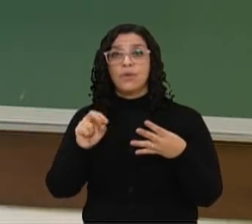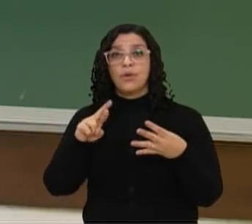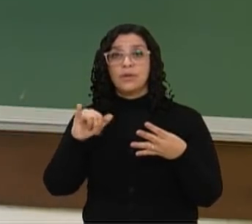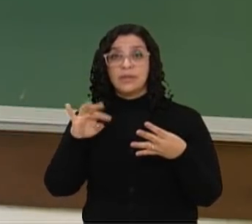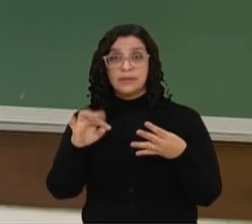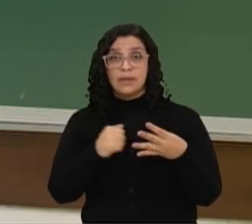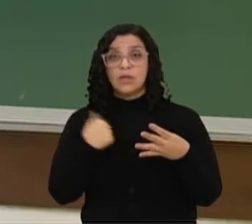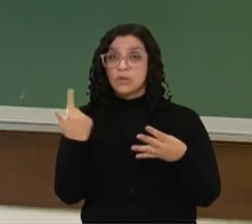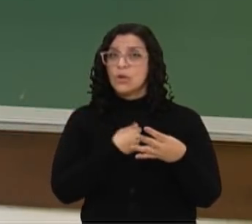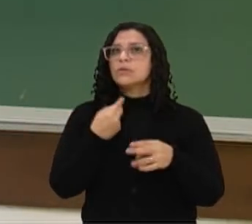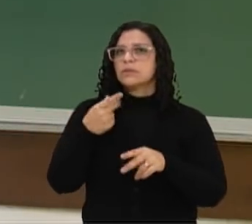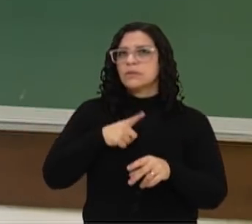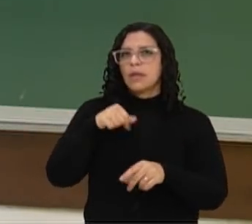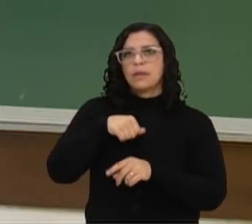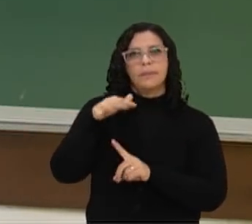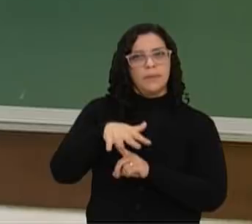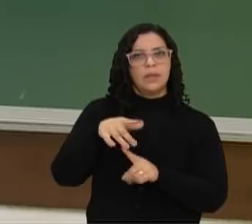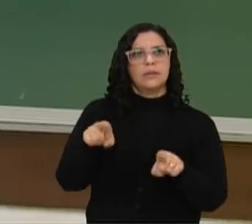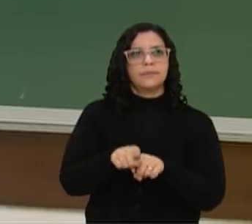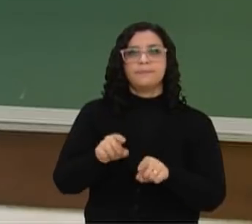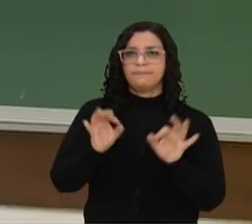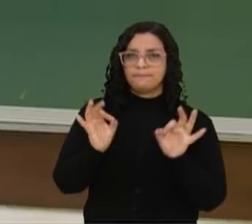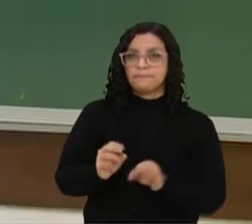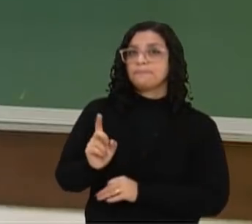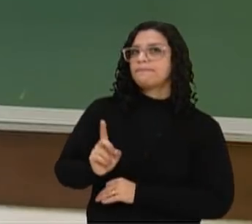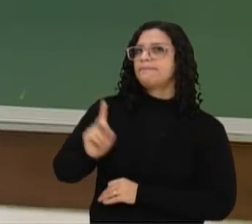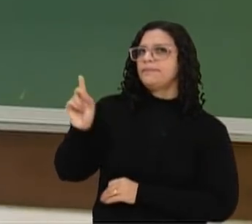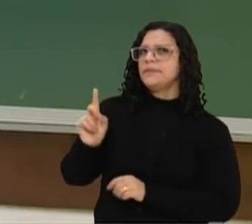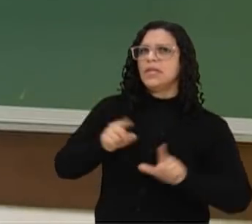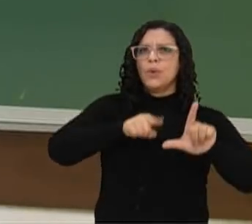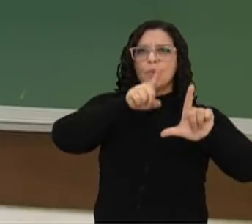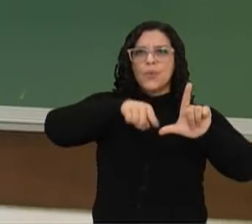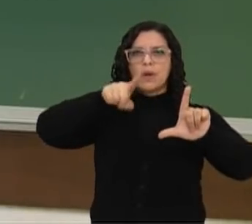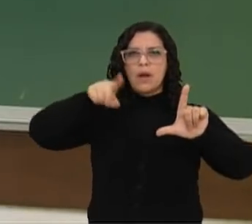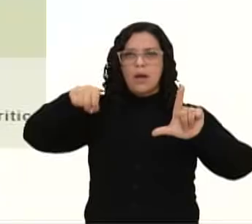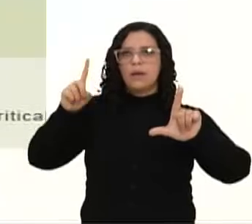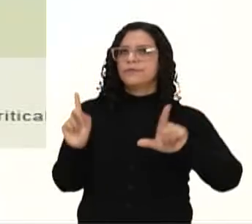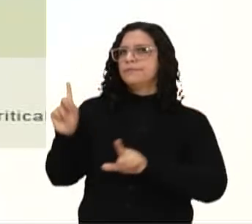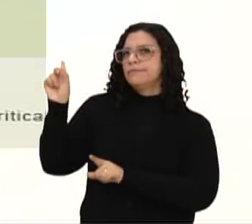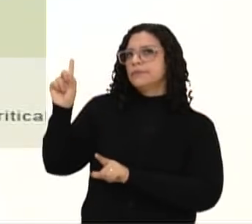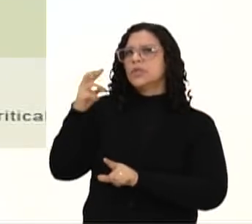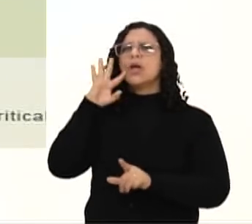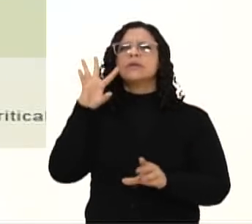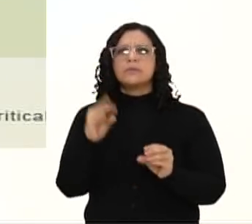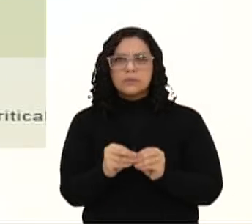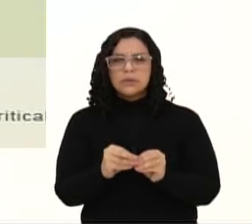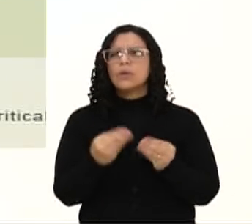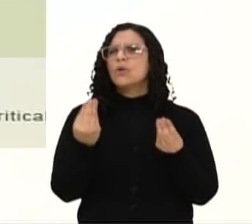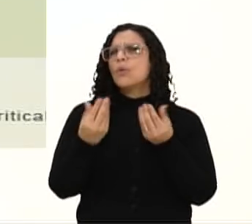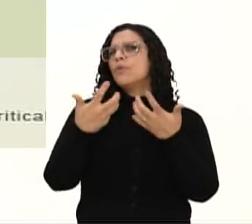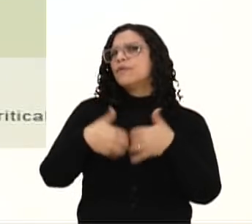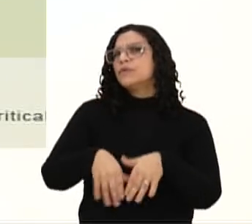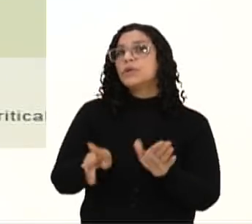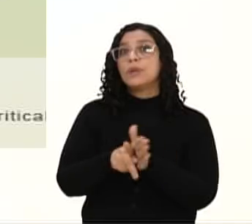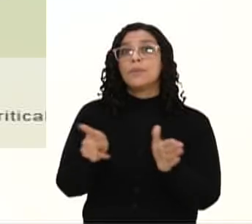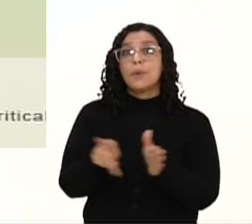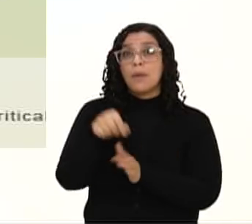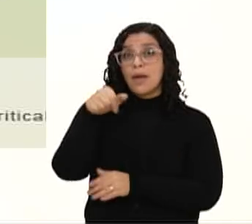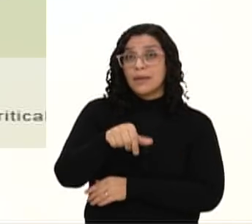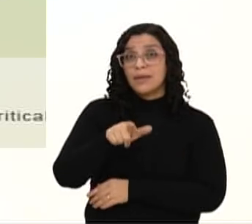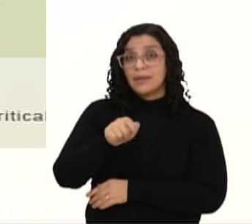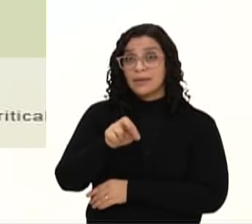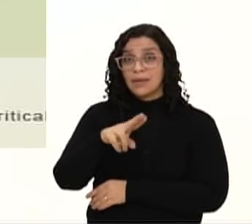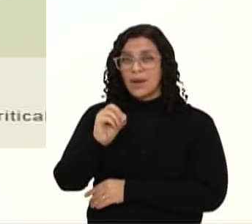que são explorados no nosso estado, certo? E aí eu trouxe um gráfico ali para a gente entender um exemplo, né, da produção de grãos